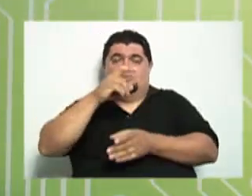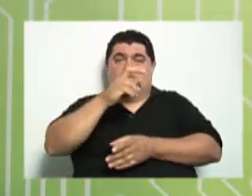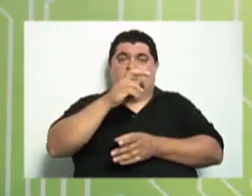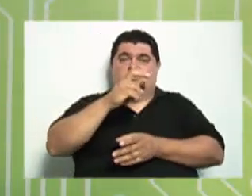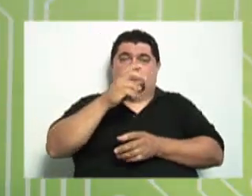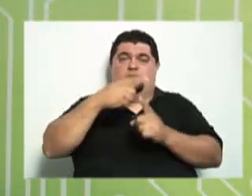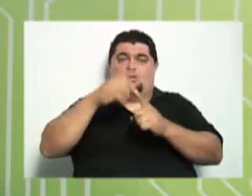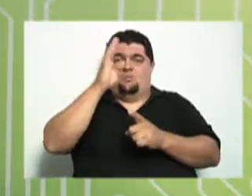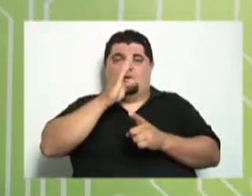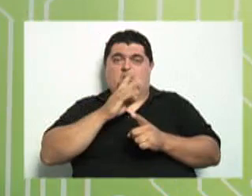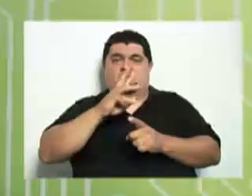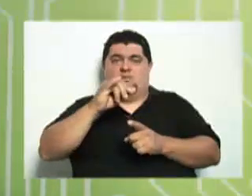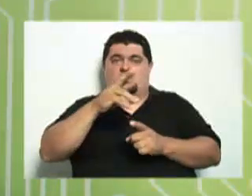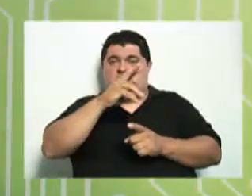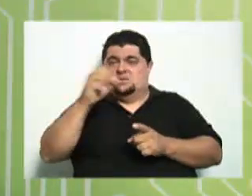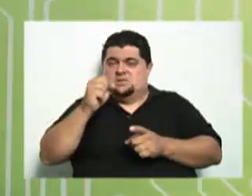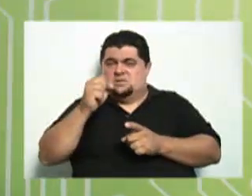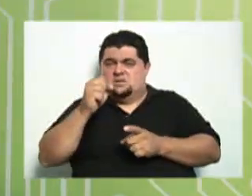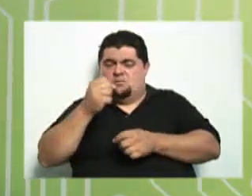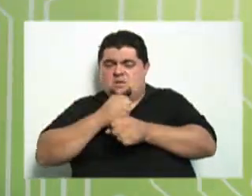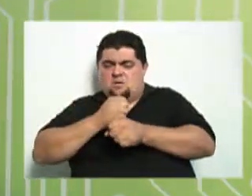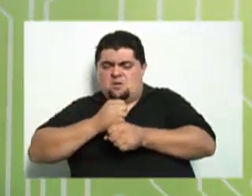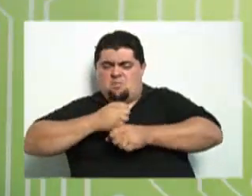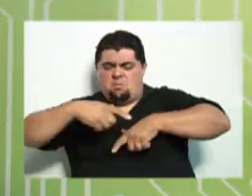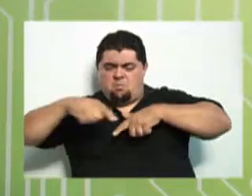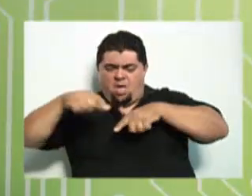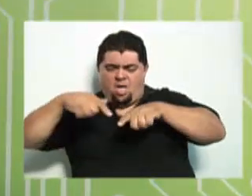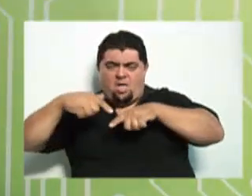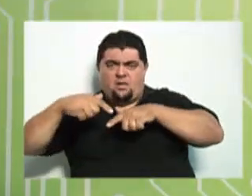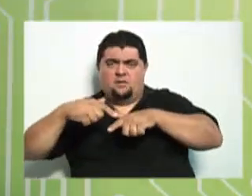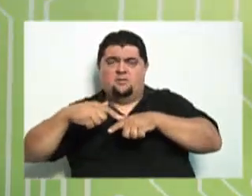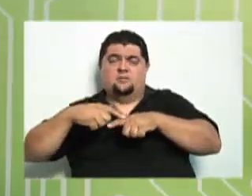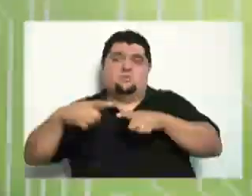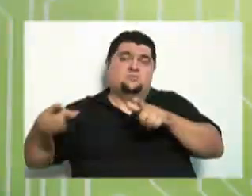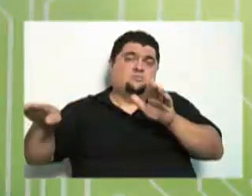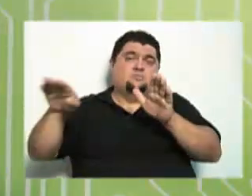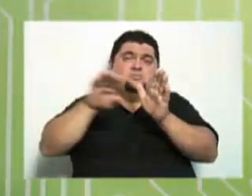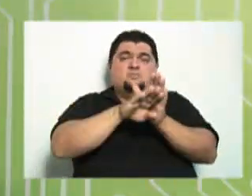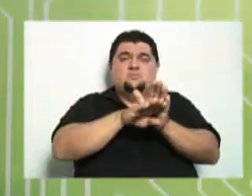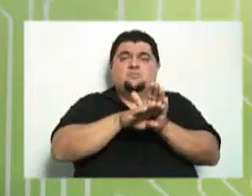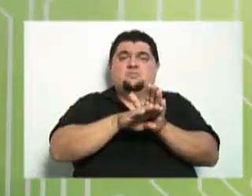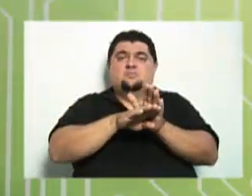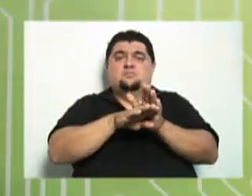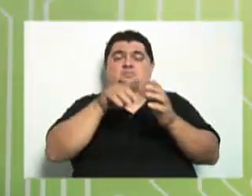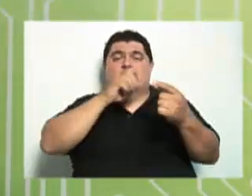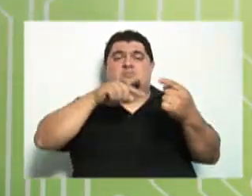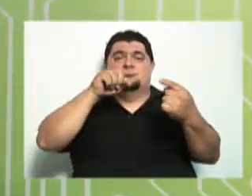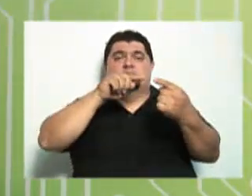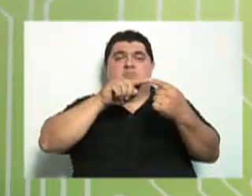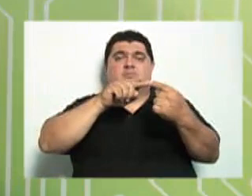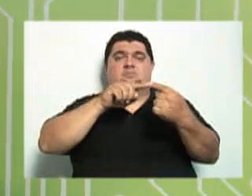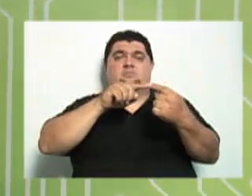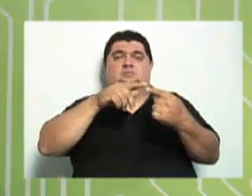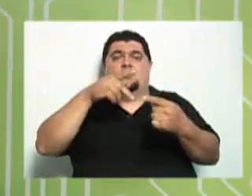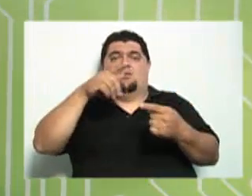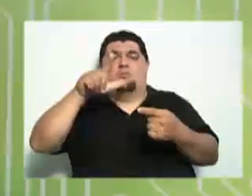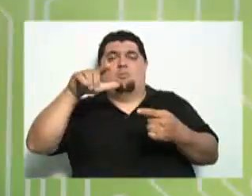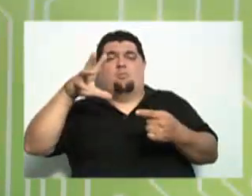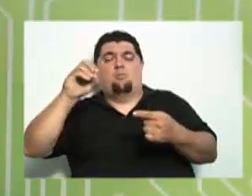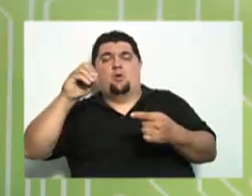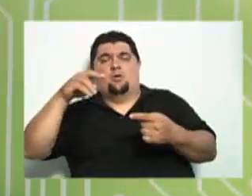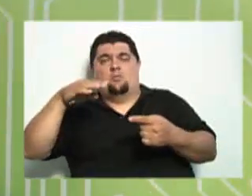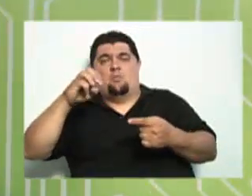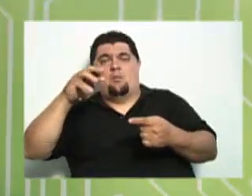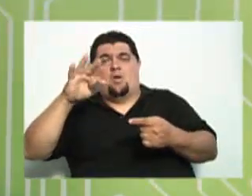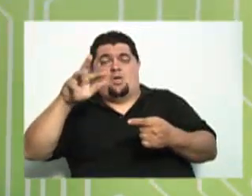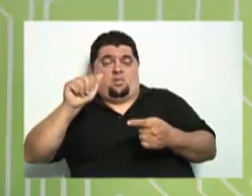iria crescer 50 anos durante os seus 5 anos de governo. Para chegar nesse objetivo, ele fez o chamado plano de metas. O seu plano de metas,